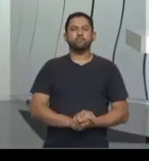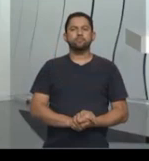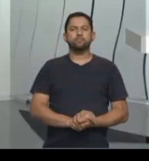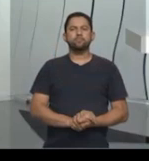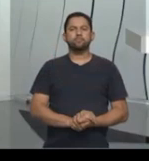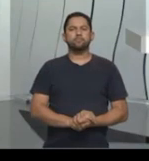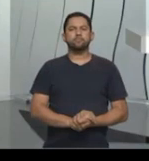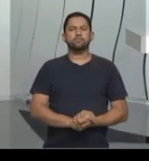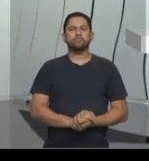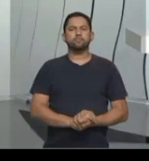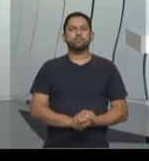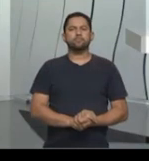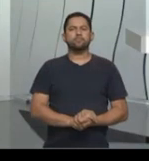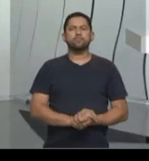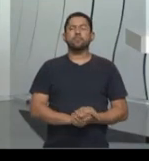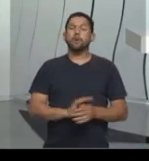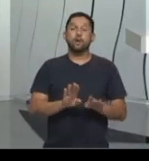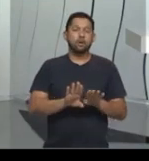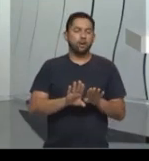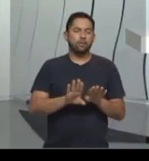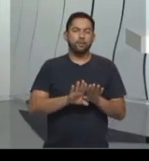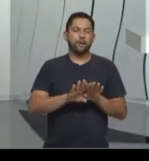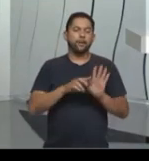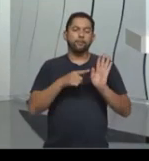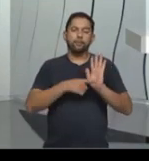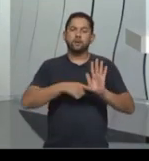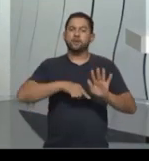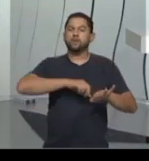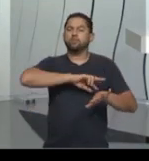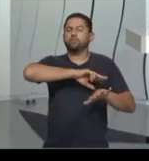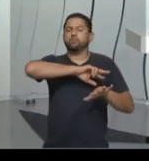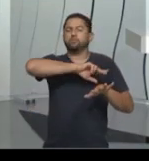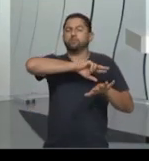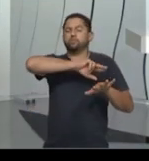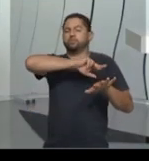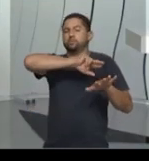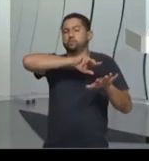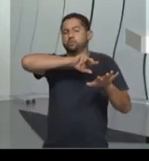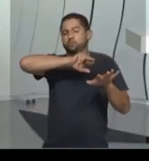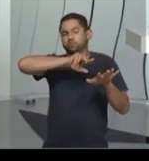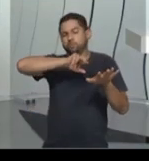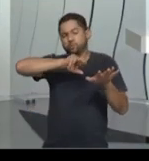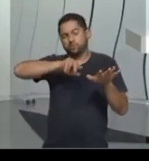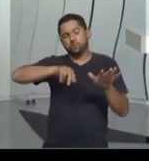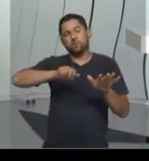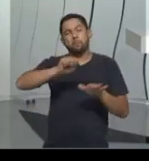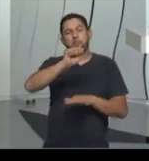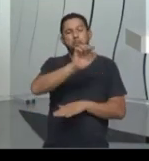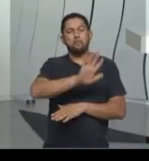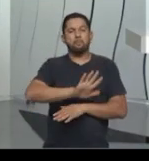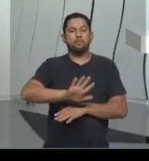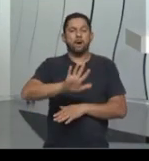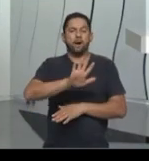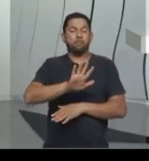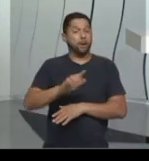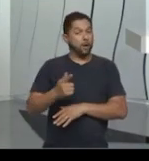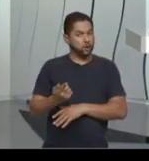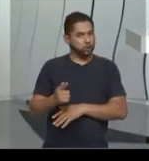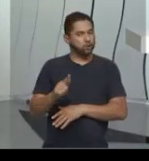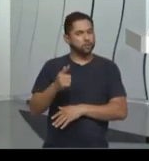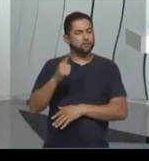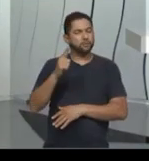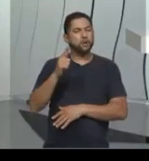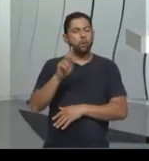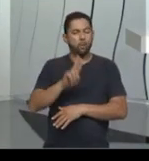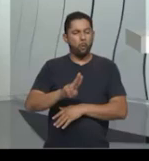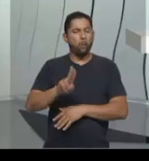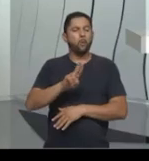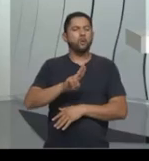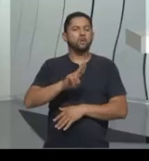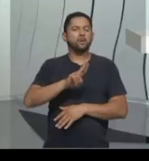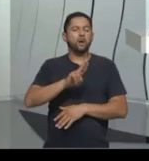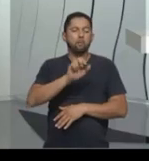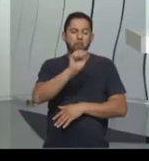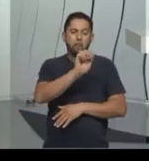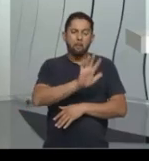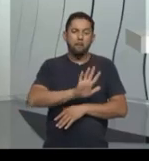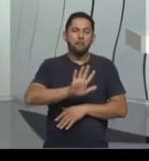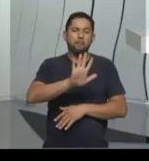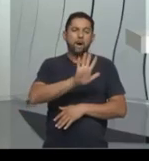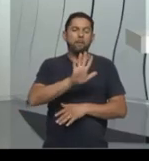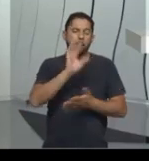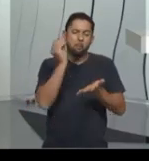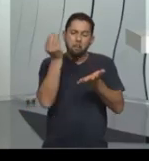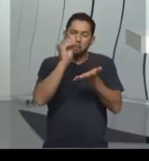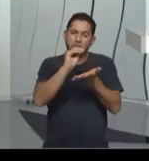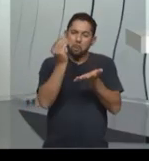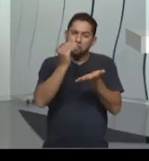os variados tipos de mapa, que a gente tem inúmeros, Então, aí a geografia utiliza-se desses mapas, traz essas